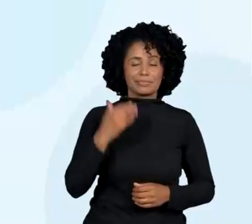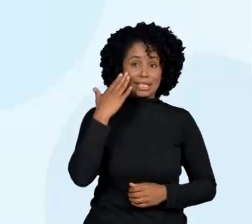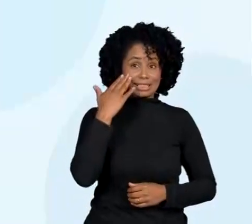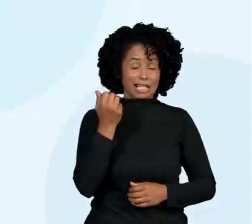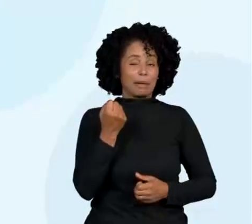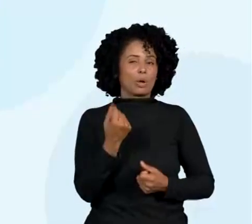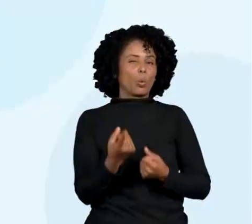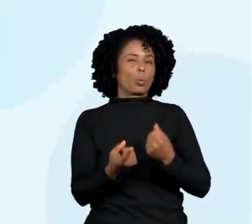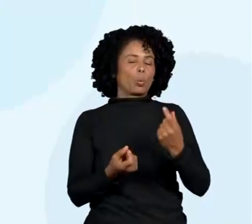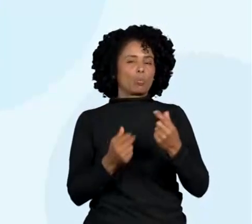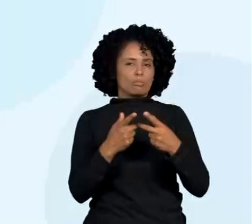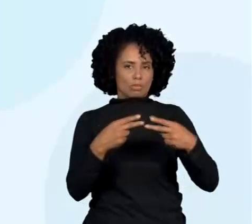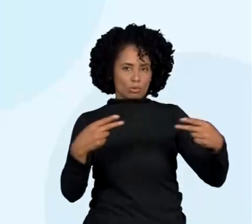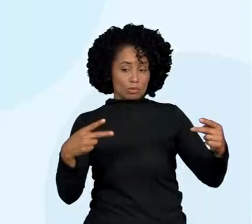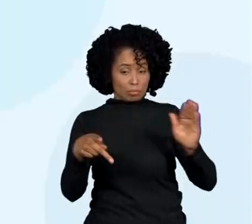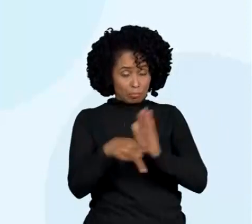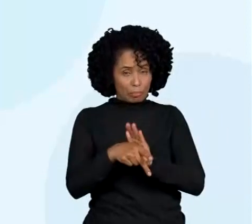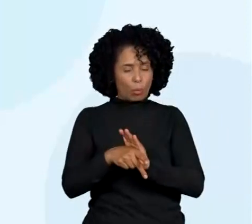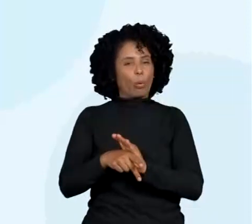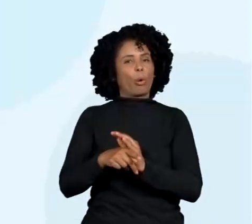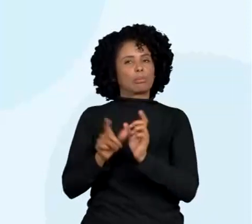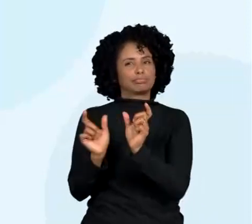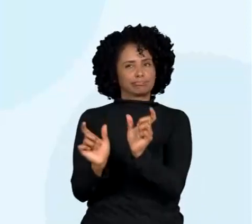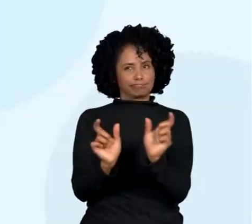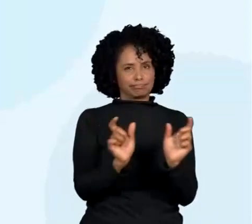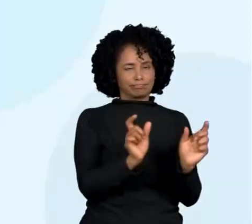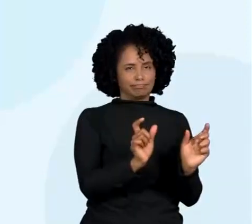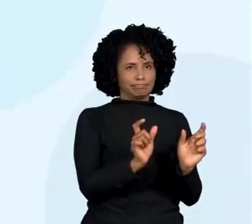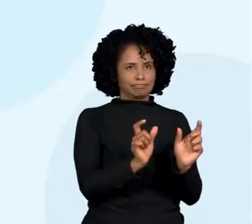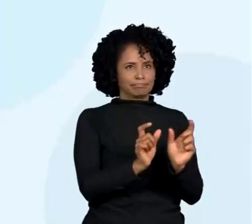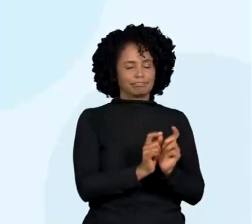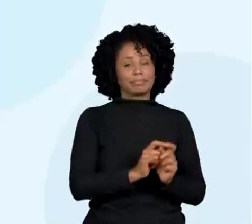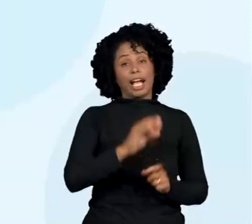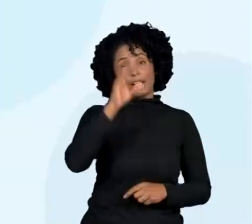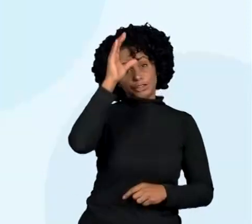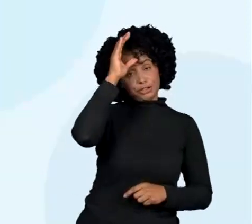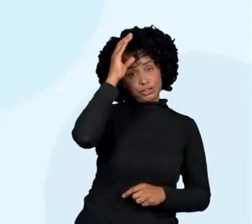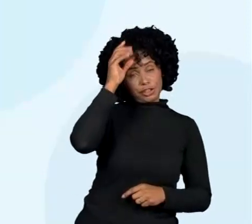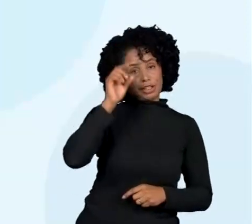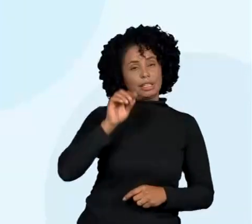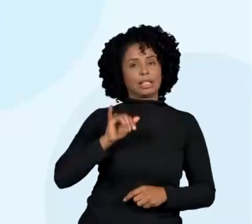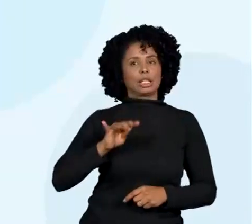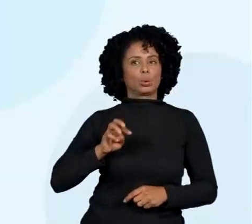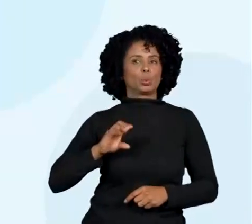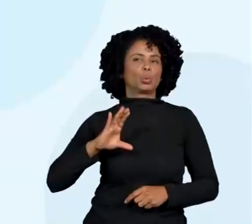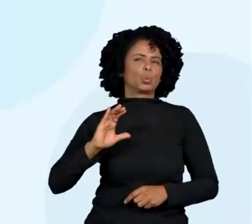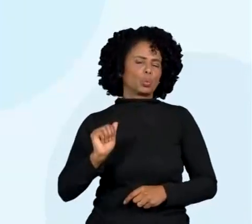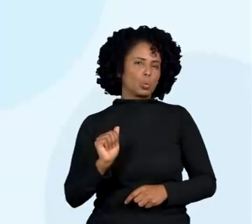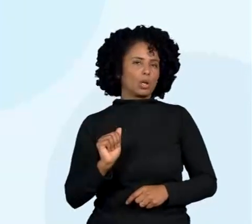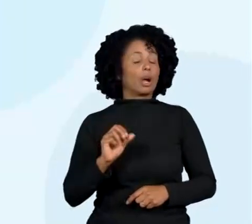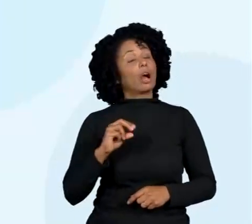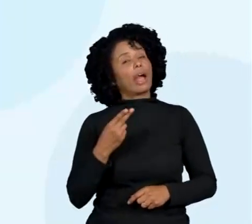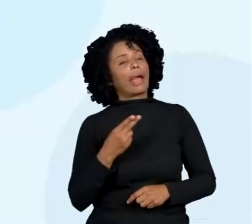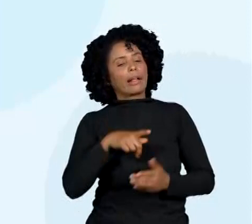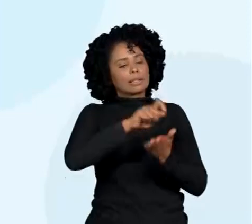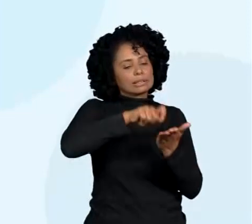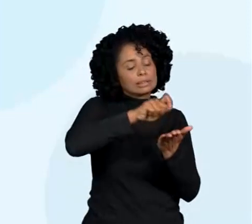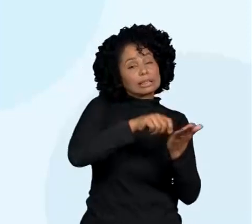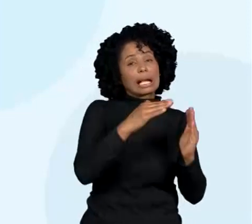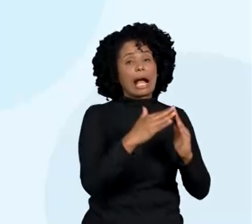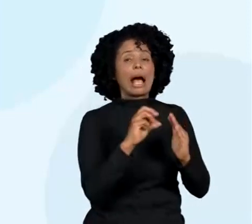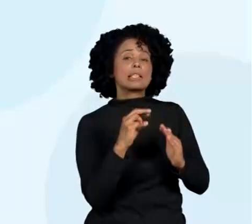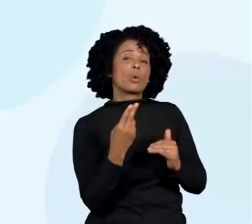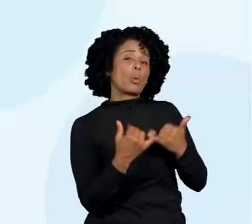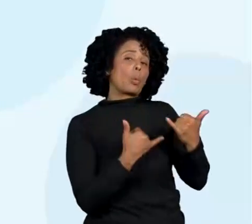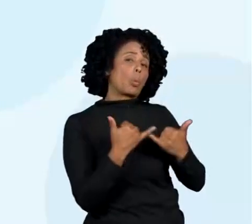Elementos da tirinha. Titia e Tuca em lição de casa ou brincadeira?